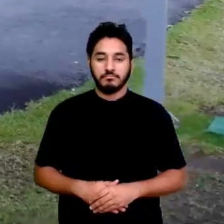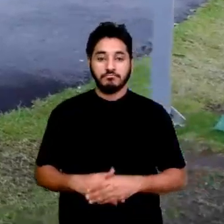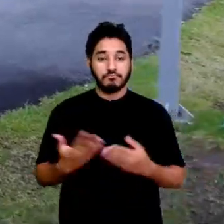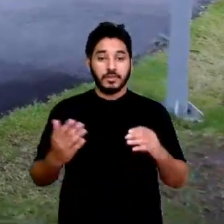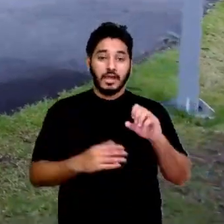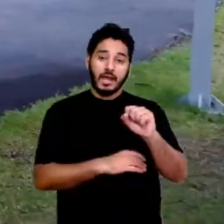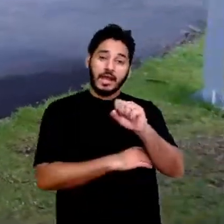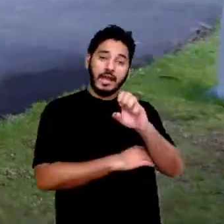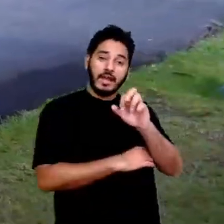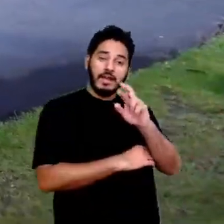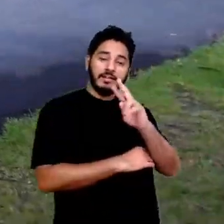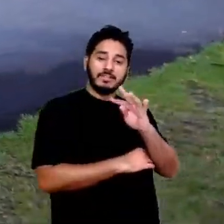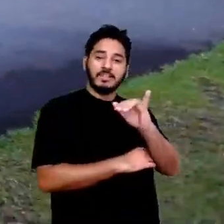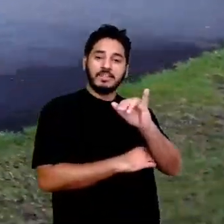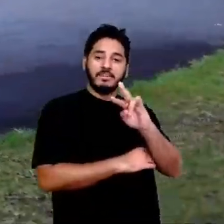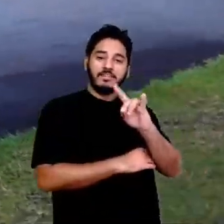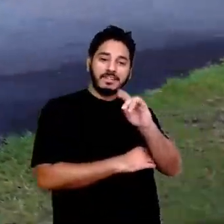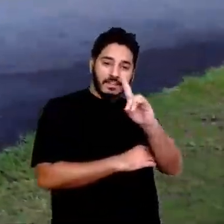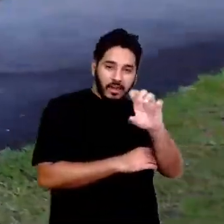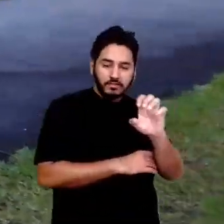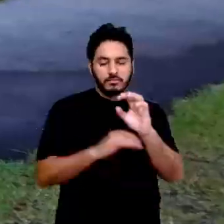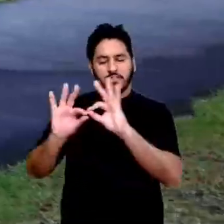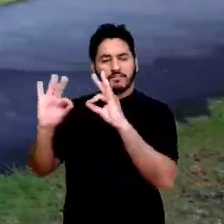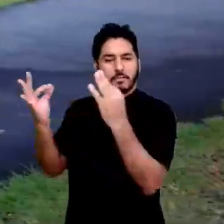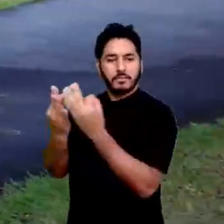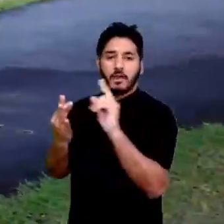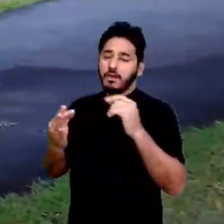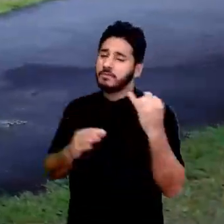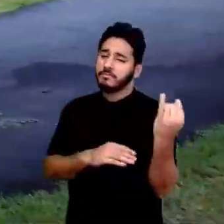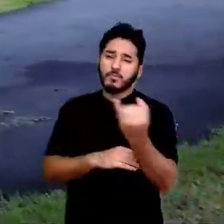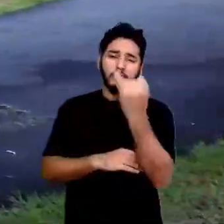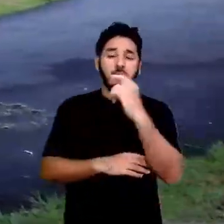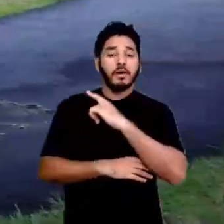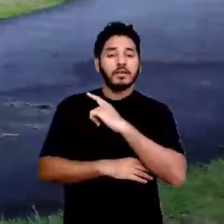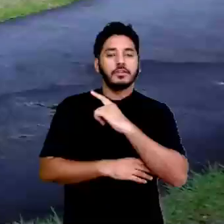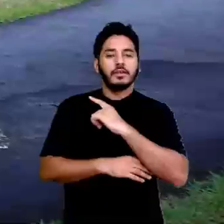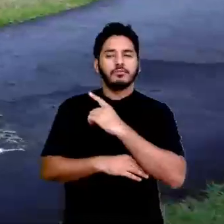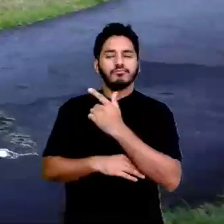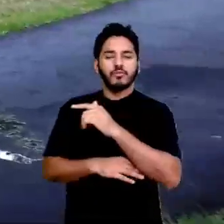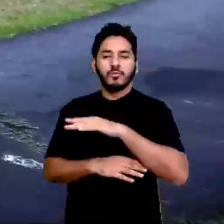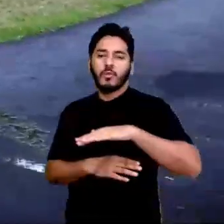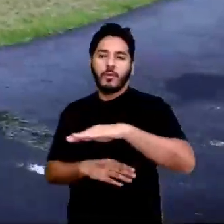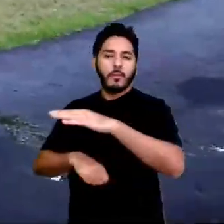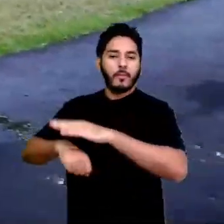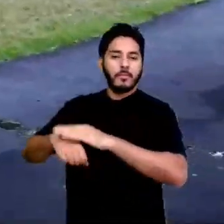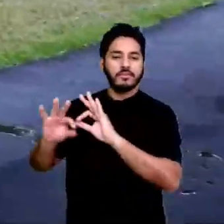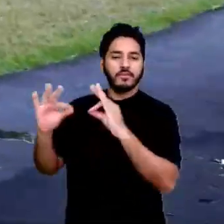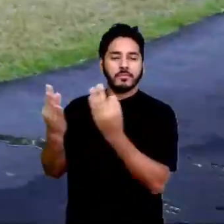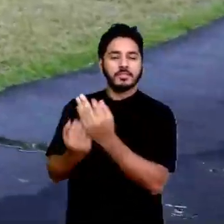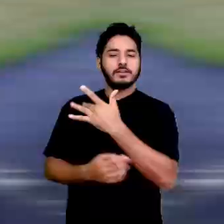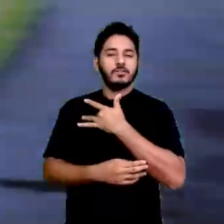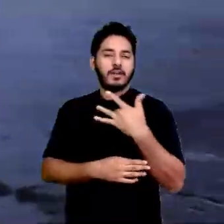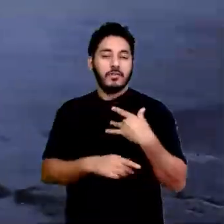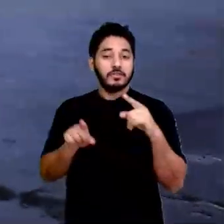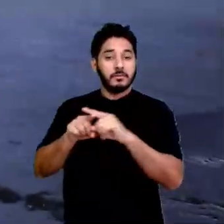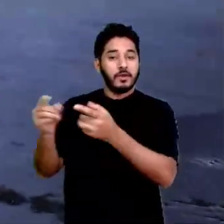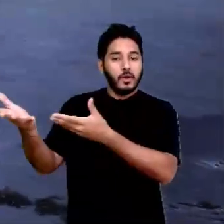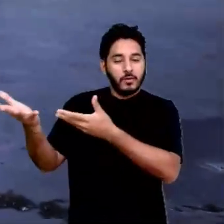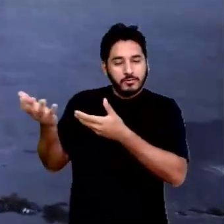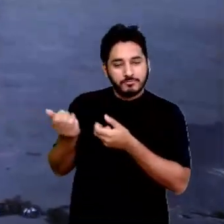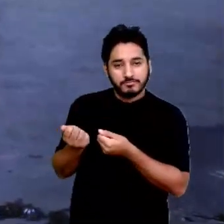A assertividade parental é essencial para criar um ambiente familiar saudável e acolhedor.